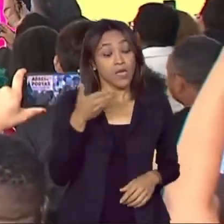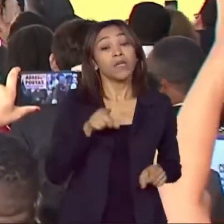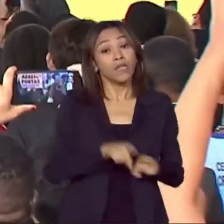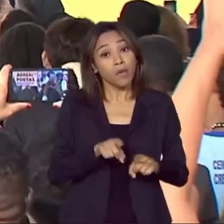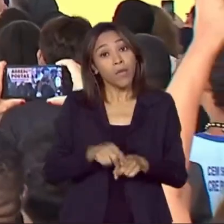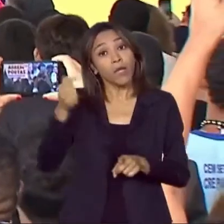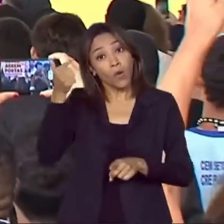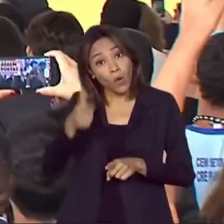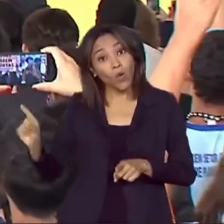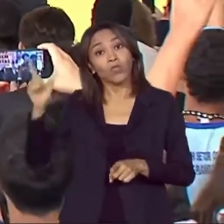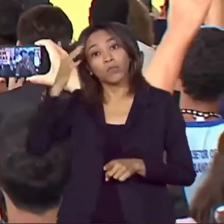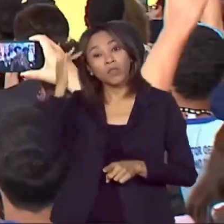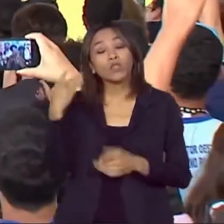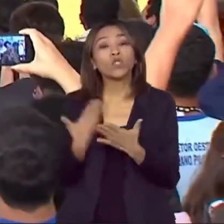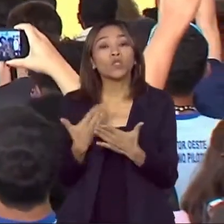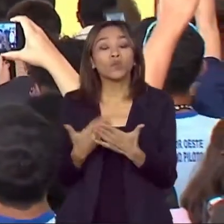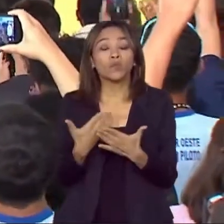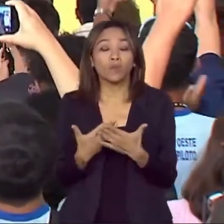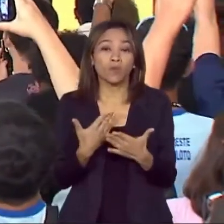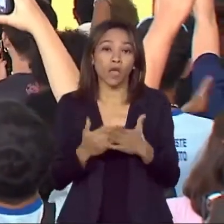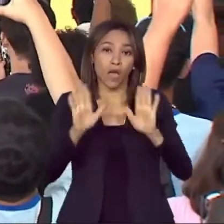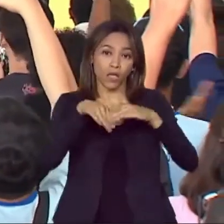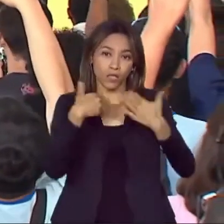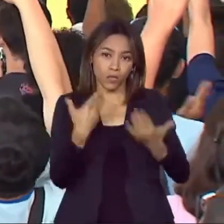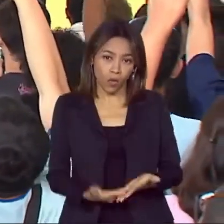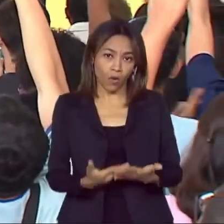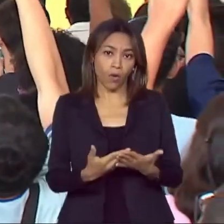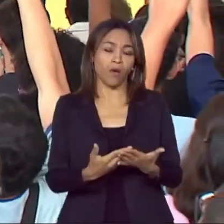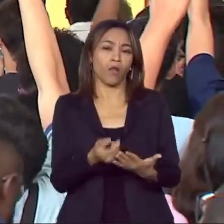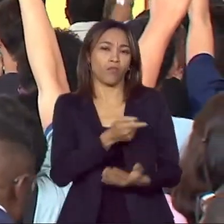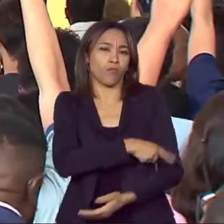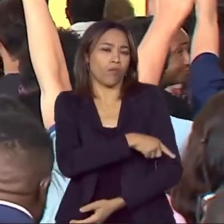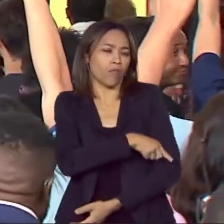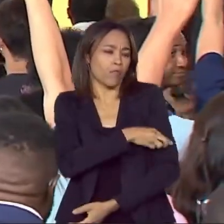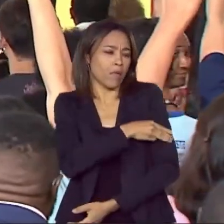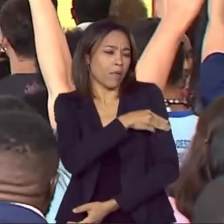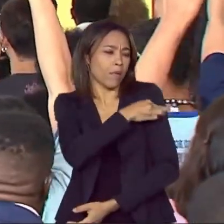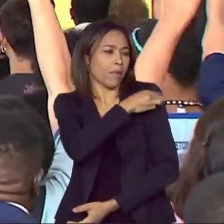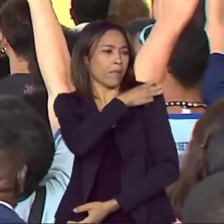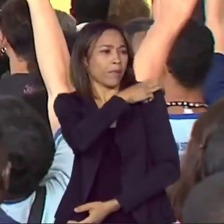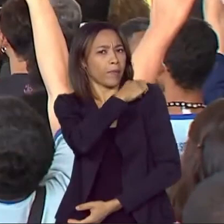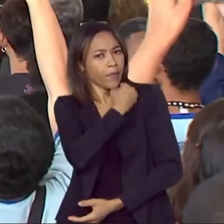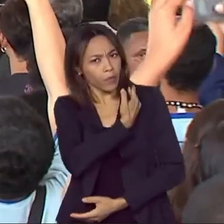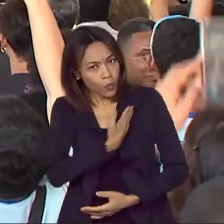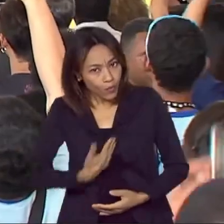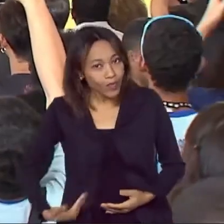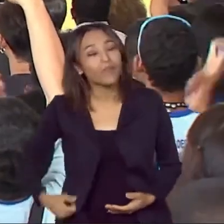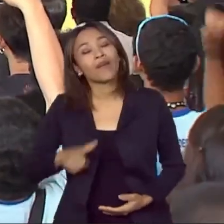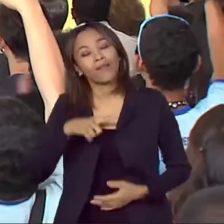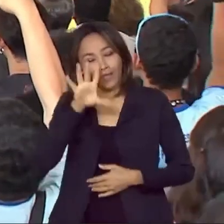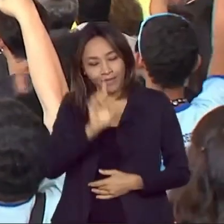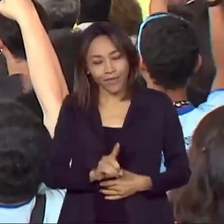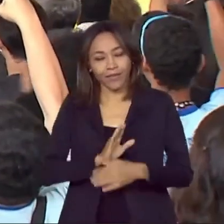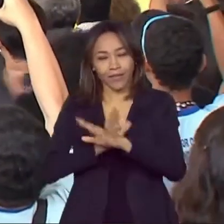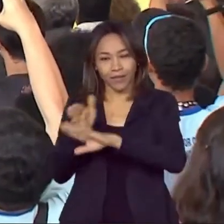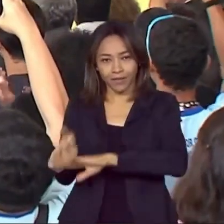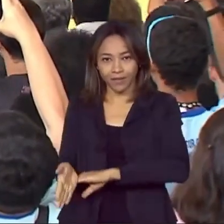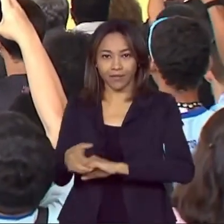cursaram integralmente o ensino médio ou fundamental em escola pública.